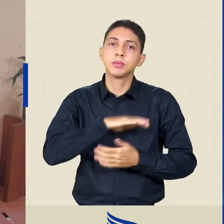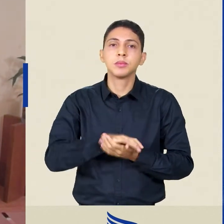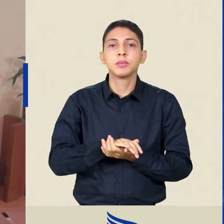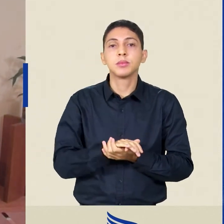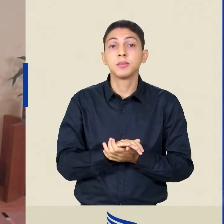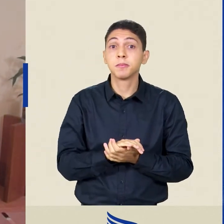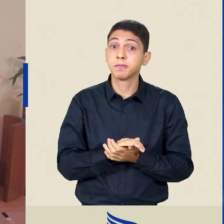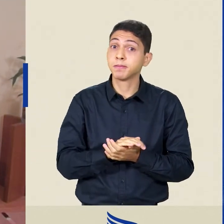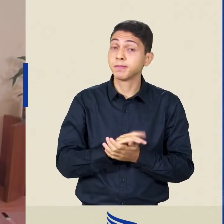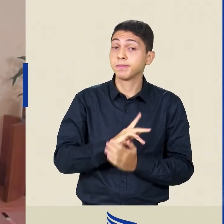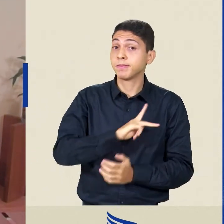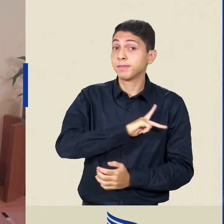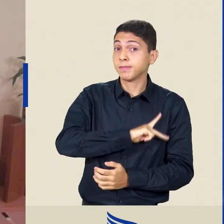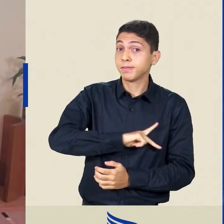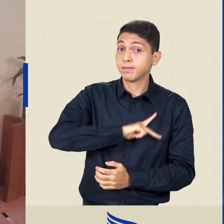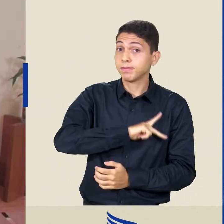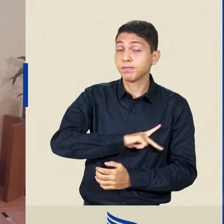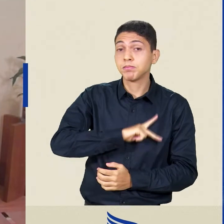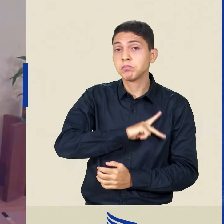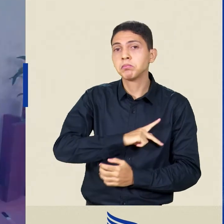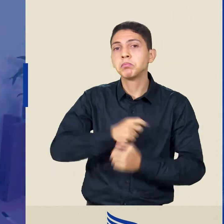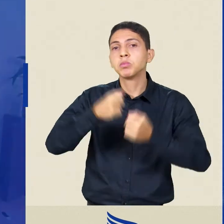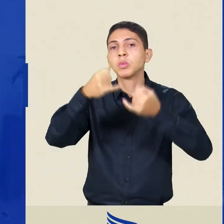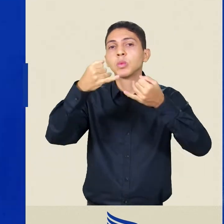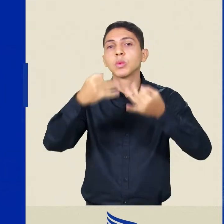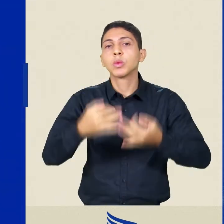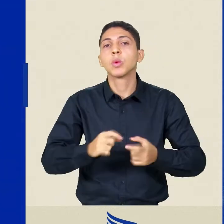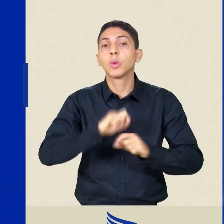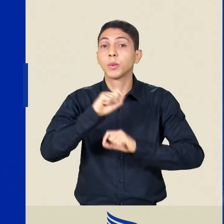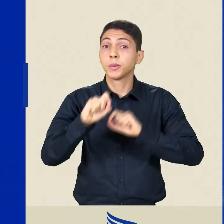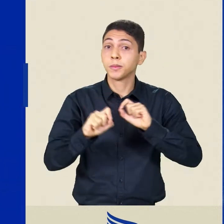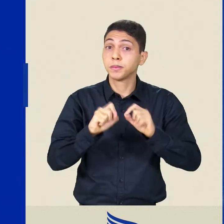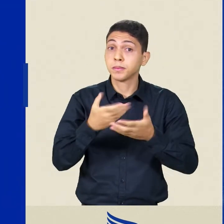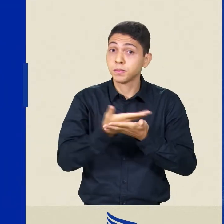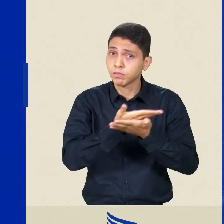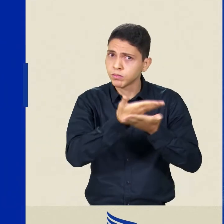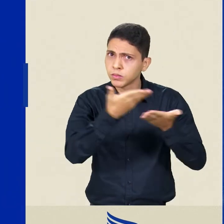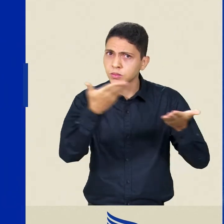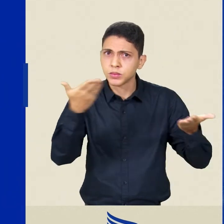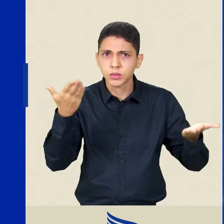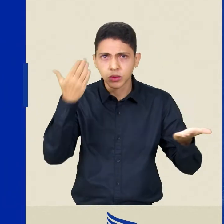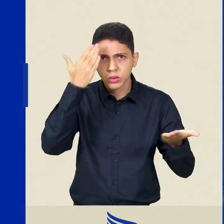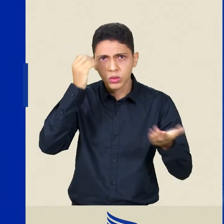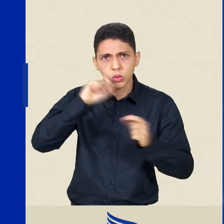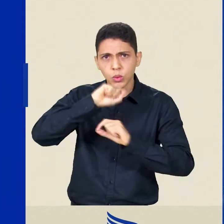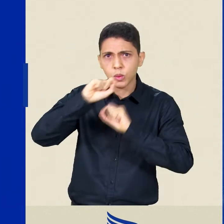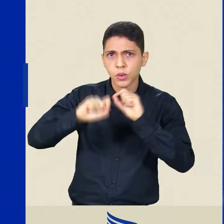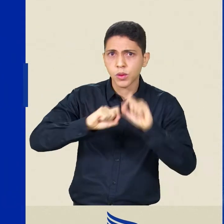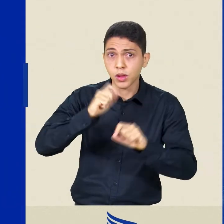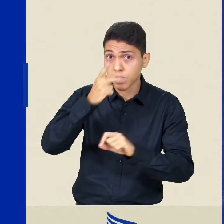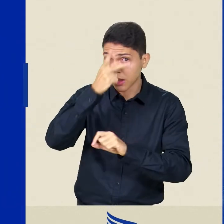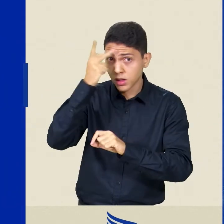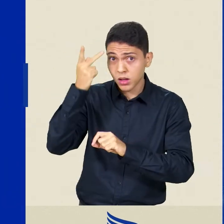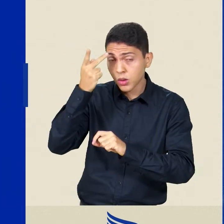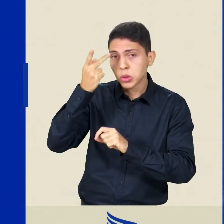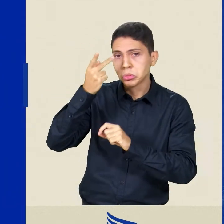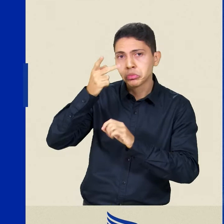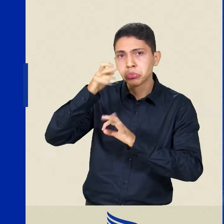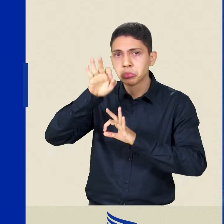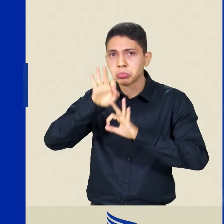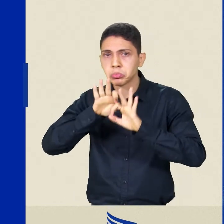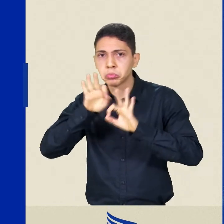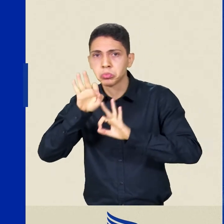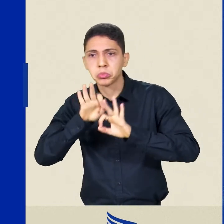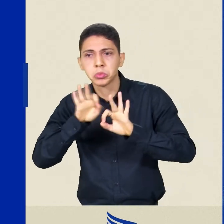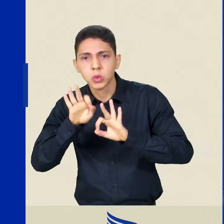aplica esse conceito aos pregadores da palavra de Deus. Não sabeis vós que os que administram o que é sagrado comem do que é do